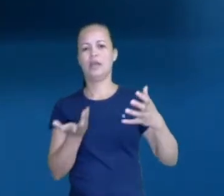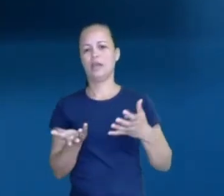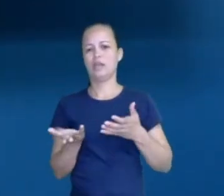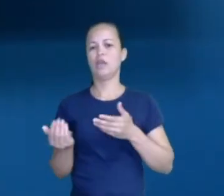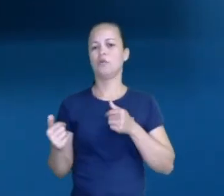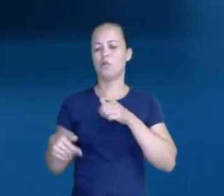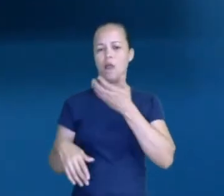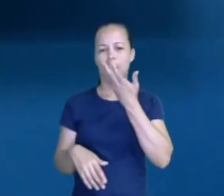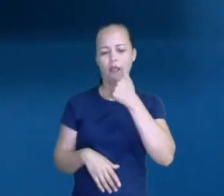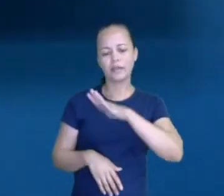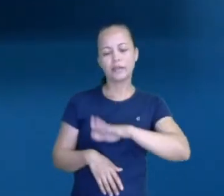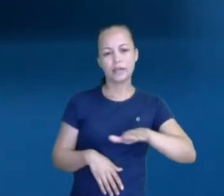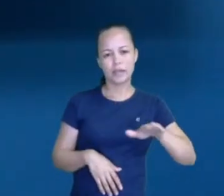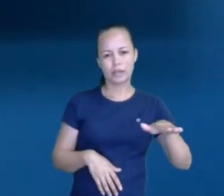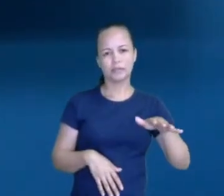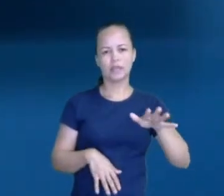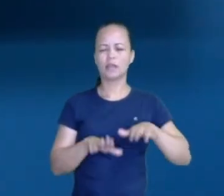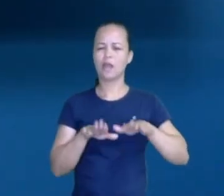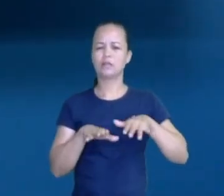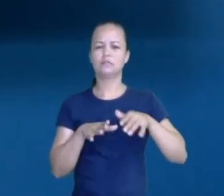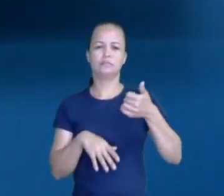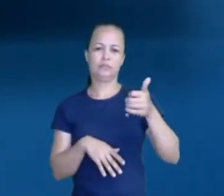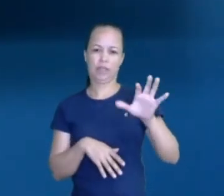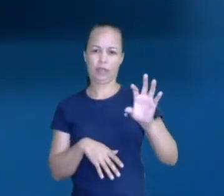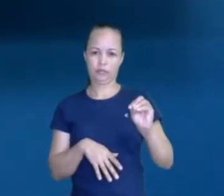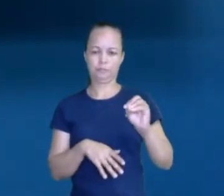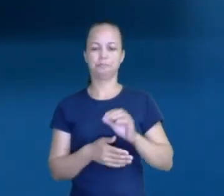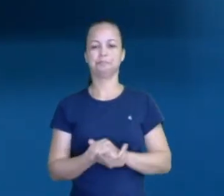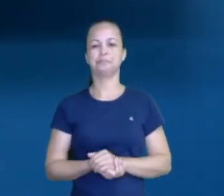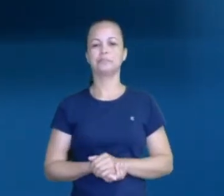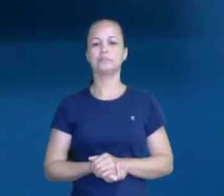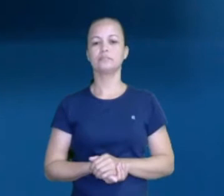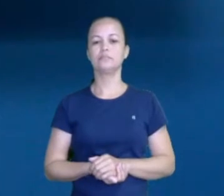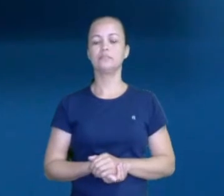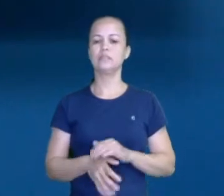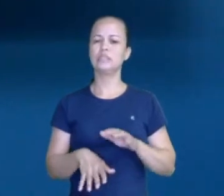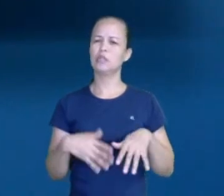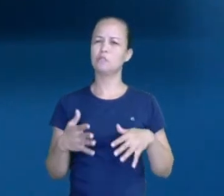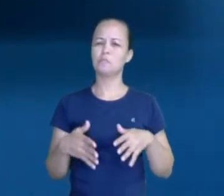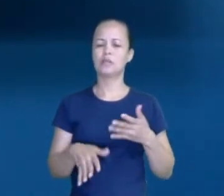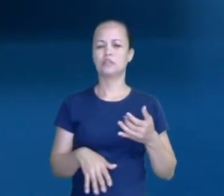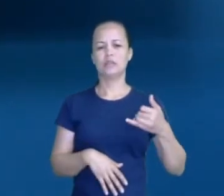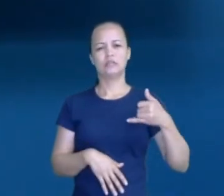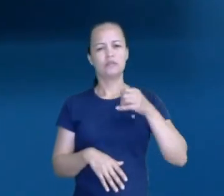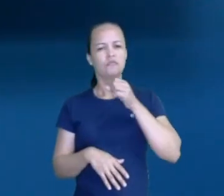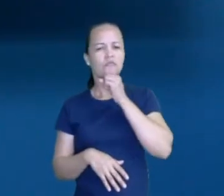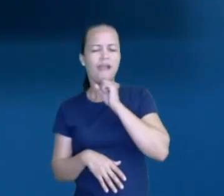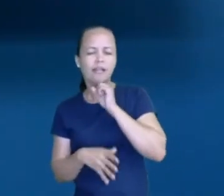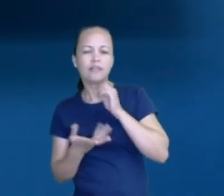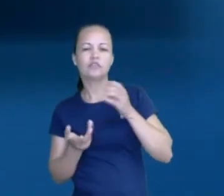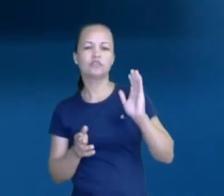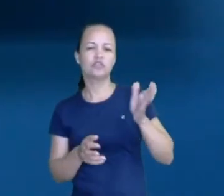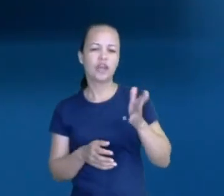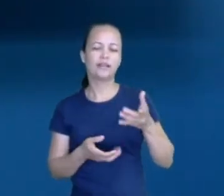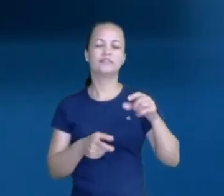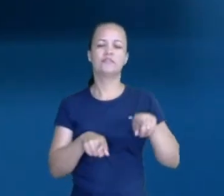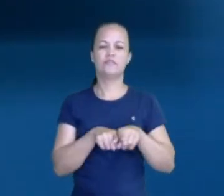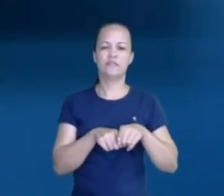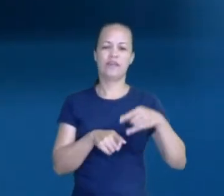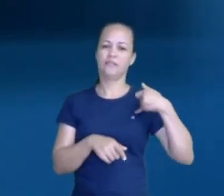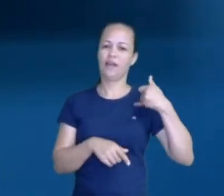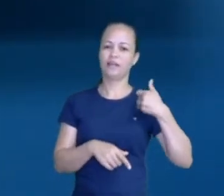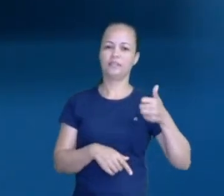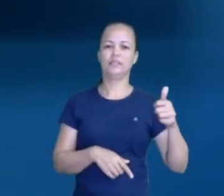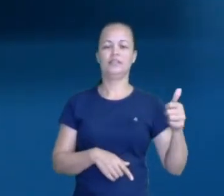uma criança, até uns 10. Se ele for um pouquinho mais velho, tiver 11, 12, 13 anos, ele já